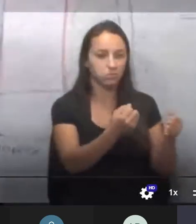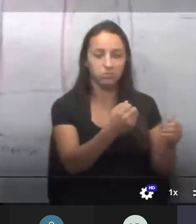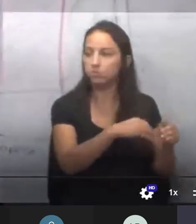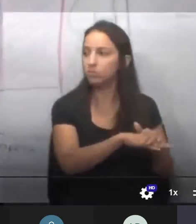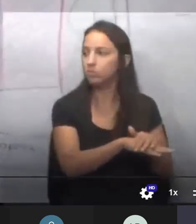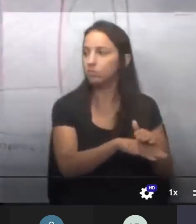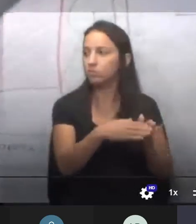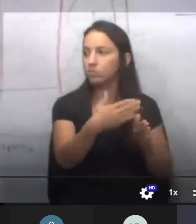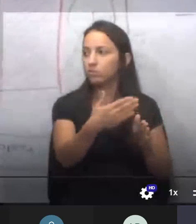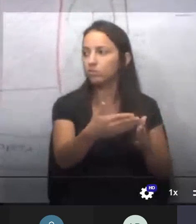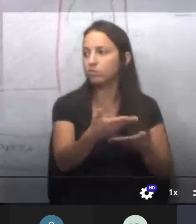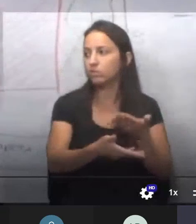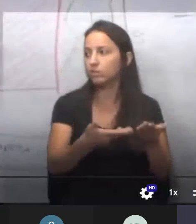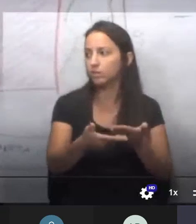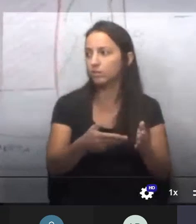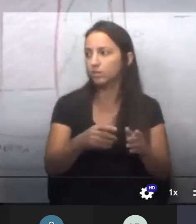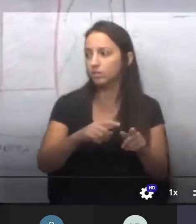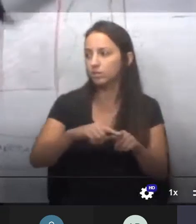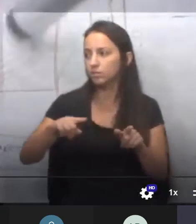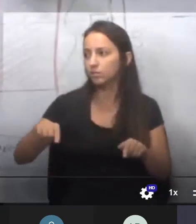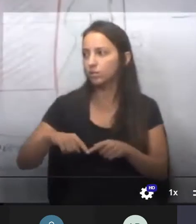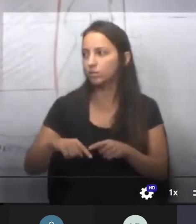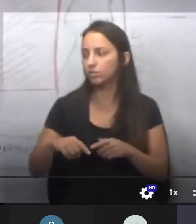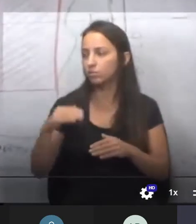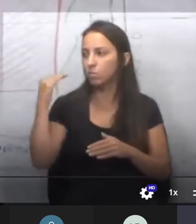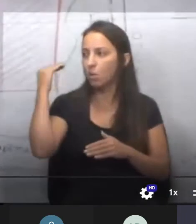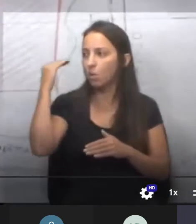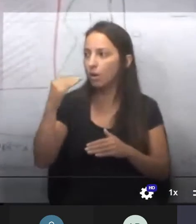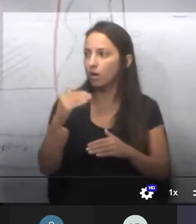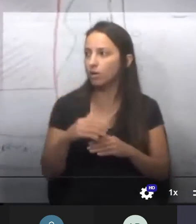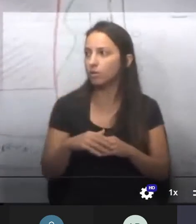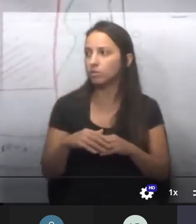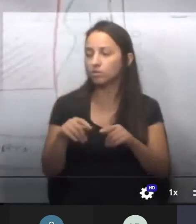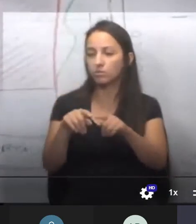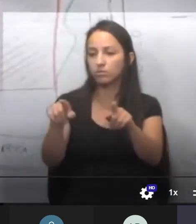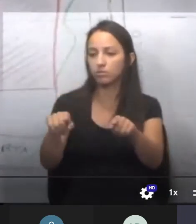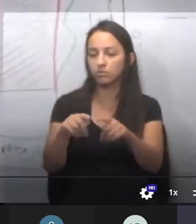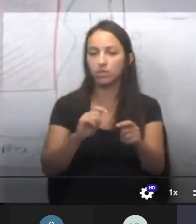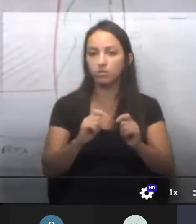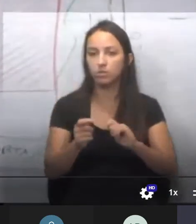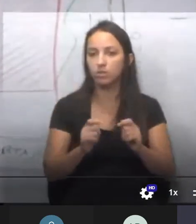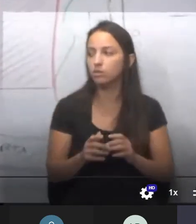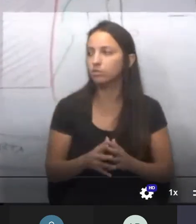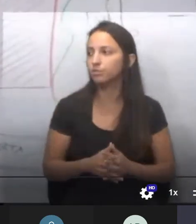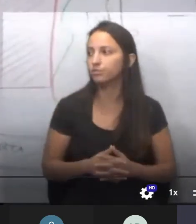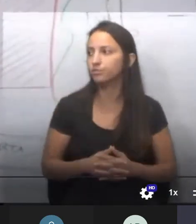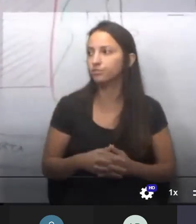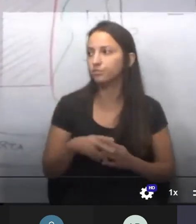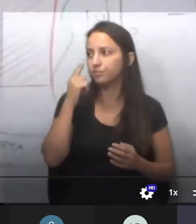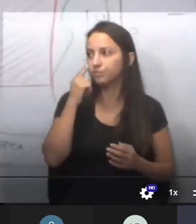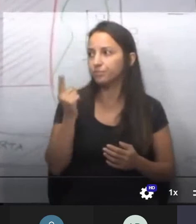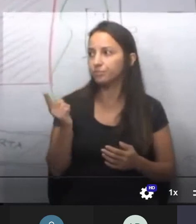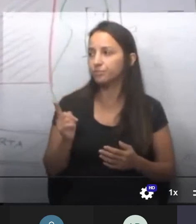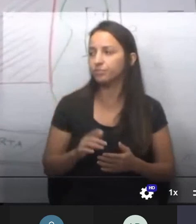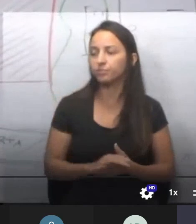Estacionamento, serviços, setor de lazer coberto, aprendizagem e administração, bem centralizado.